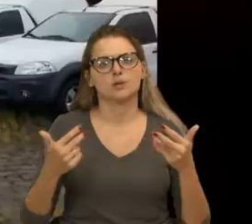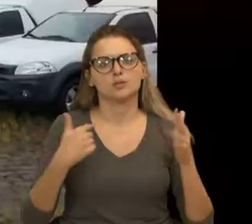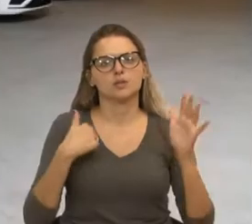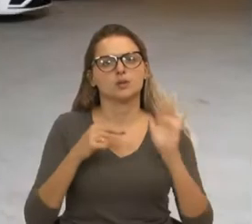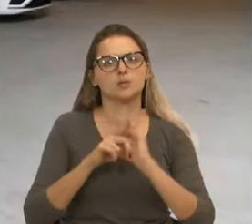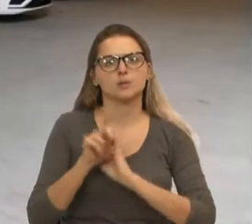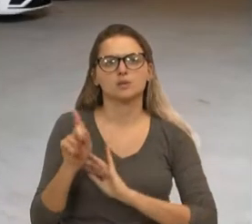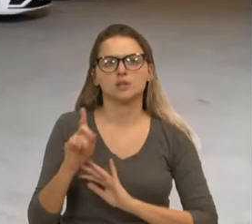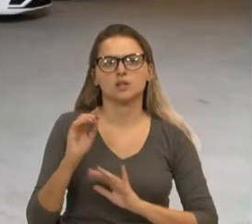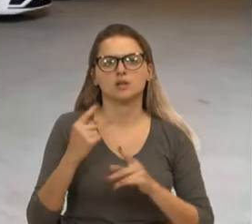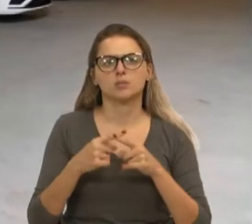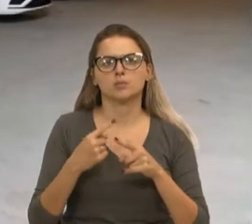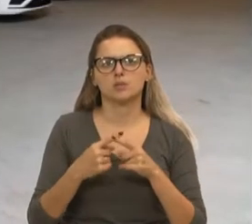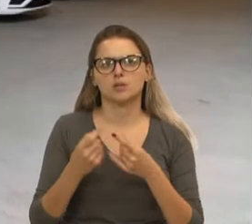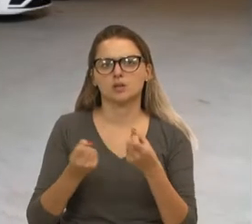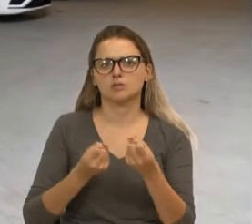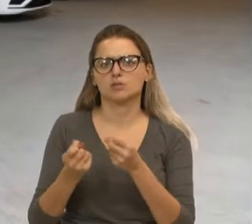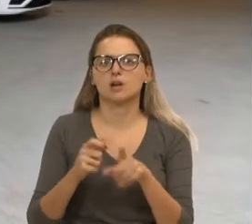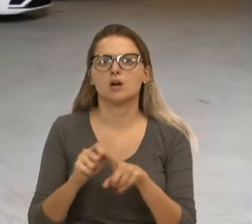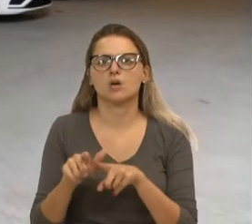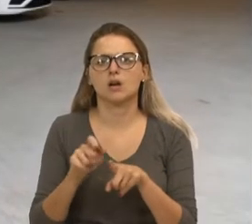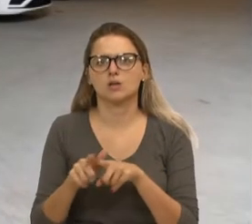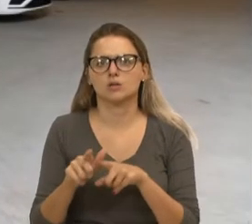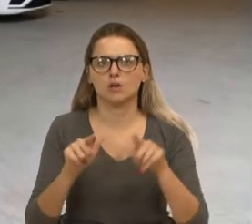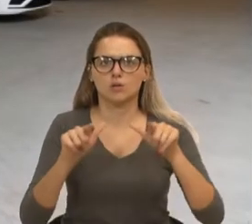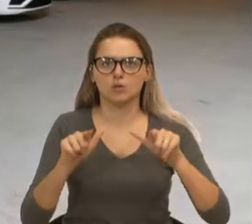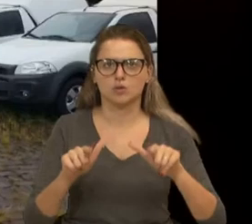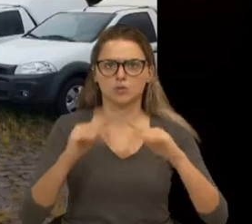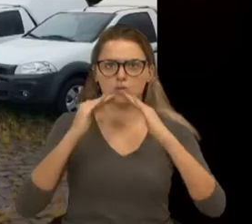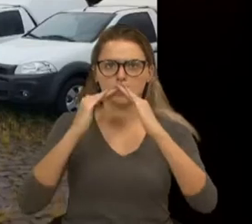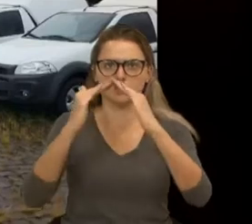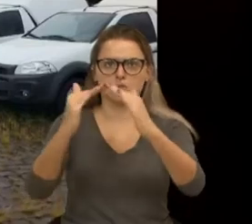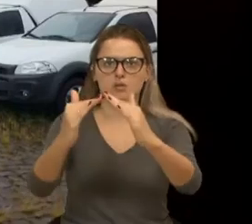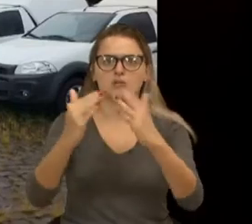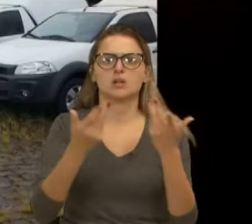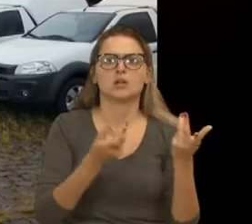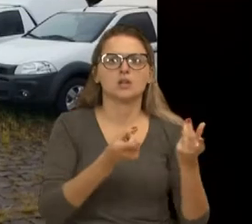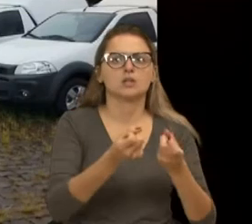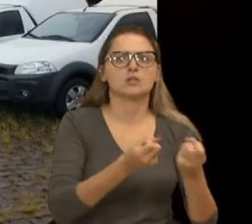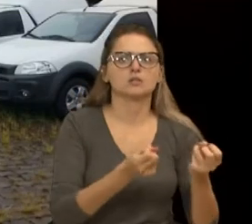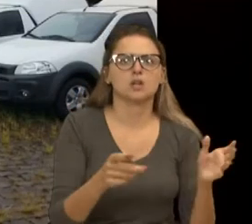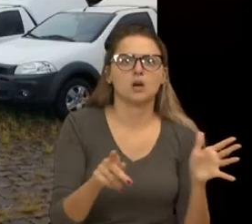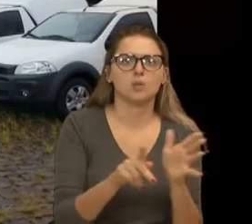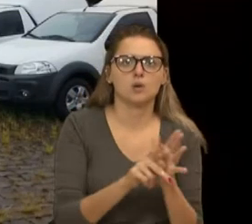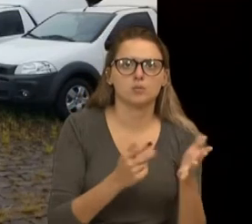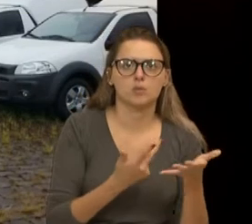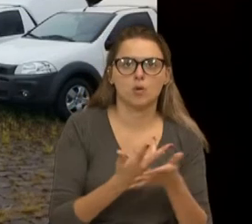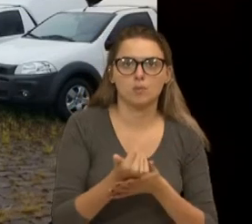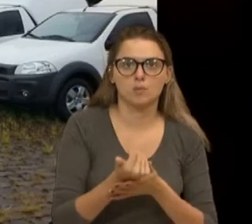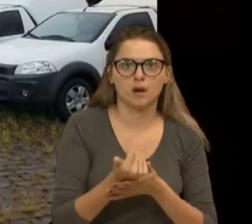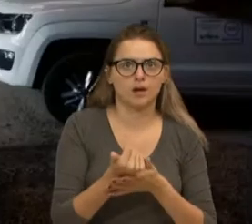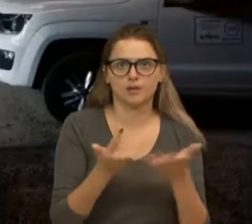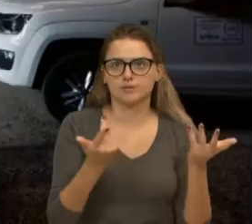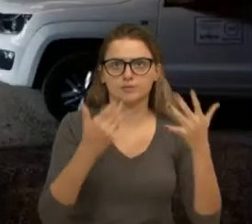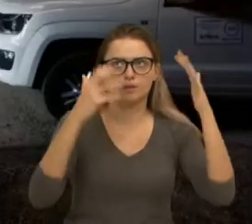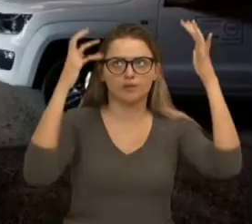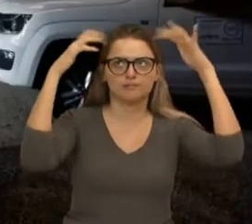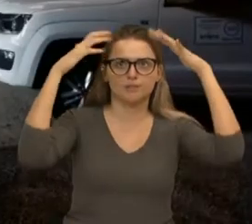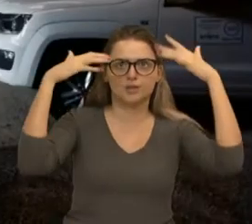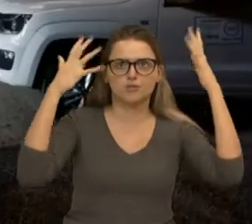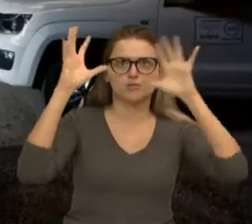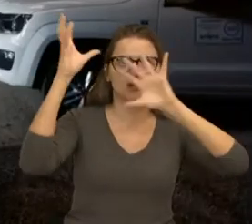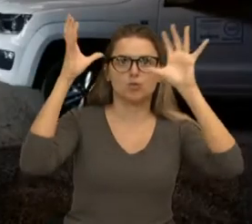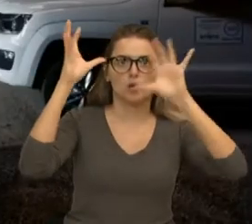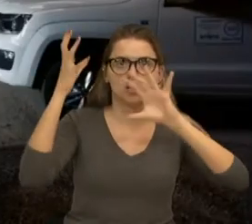porque os veículos locados estavam em local protegido e os veículos adquiridos, comprados, estavam largados ao tempo,